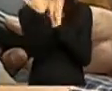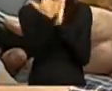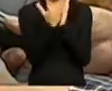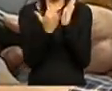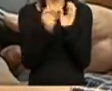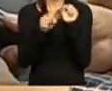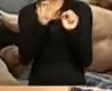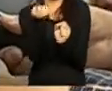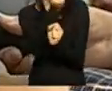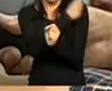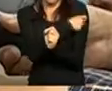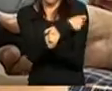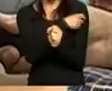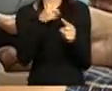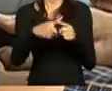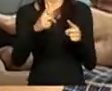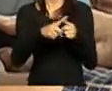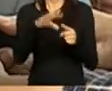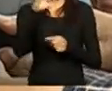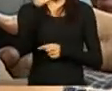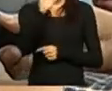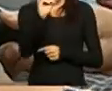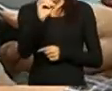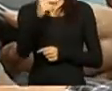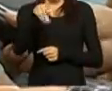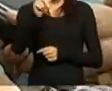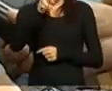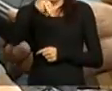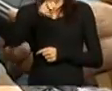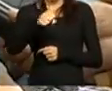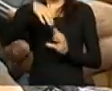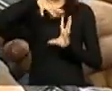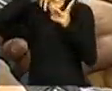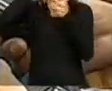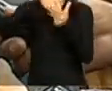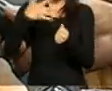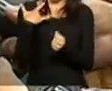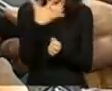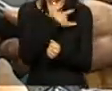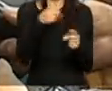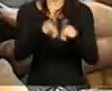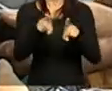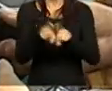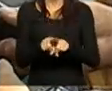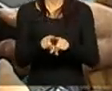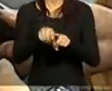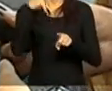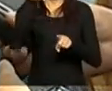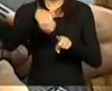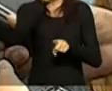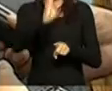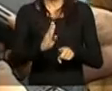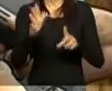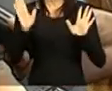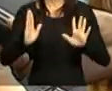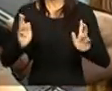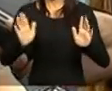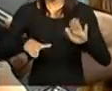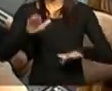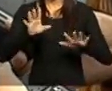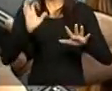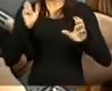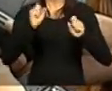é pela própria Organização Mundial de Saúde apesar de ser um país enorme um país que tem essa dificuldade muitas vezes de